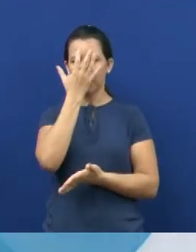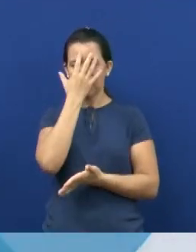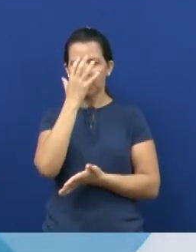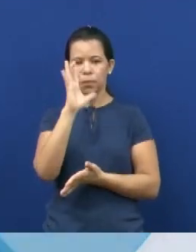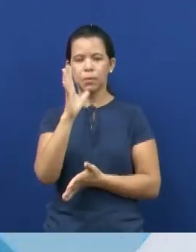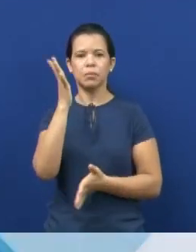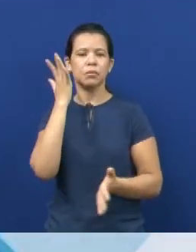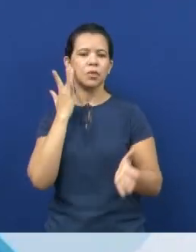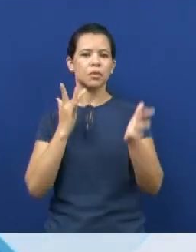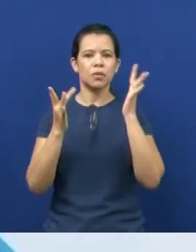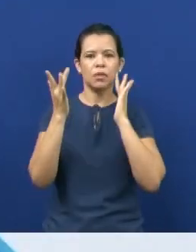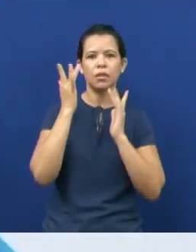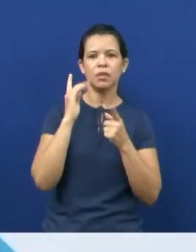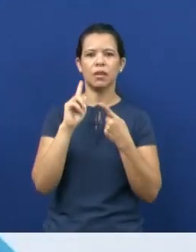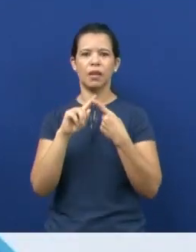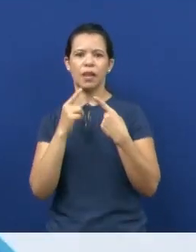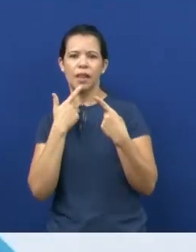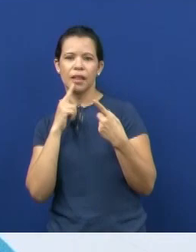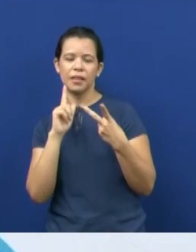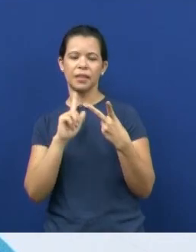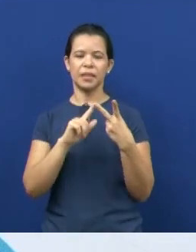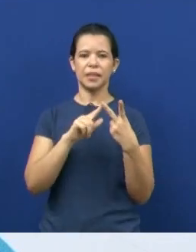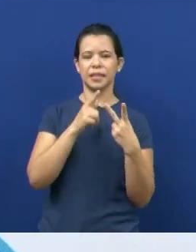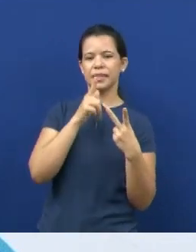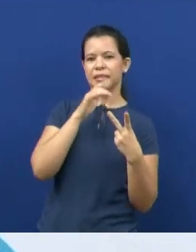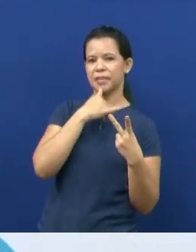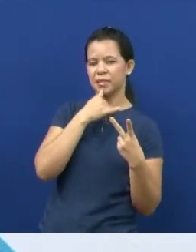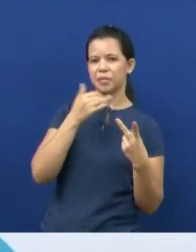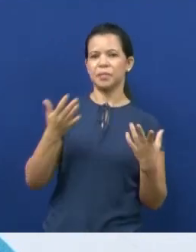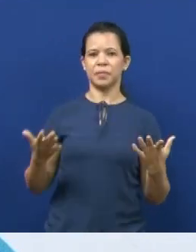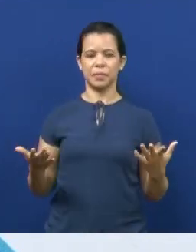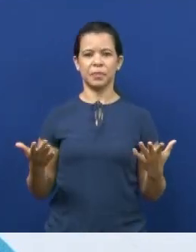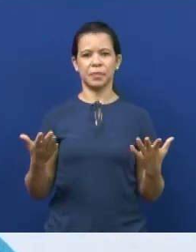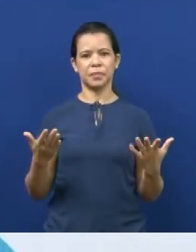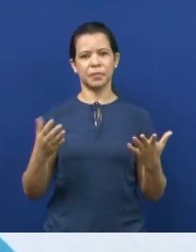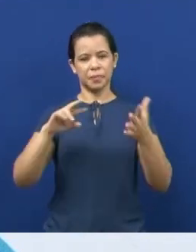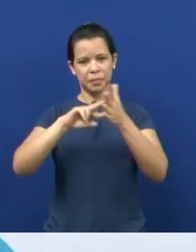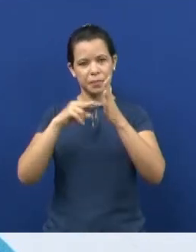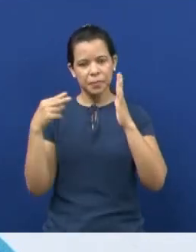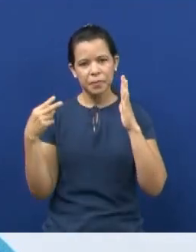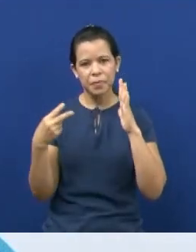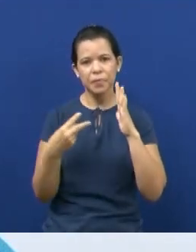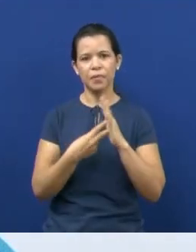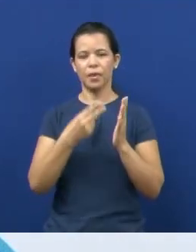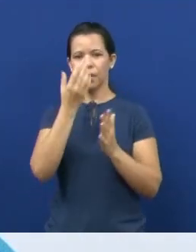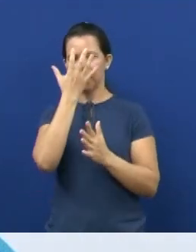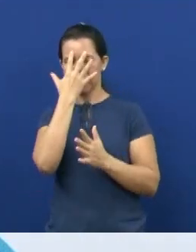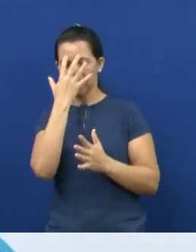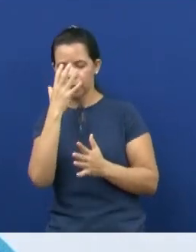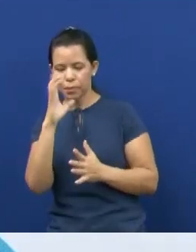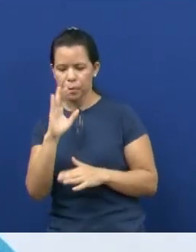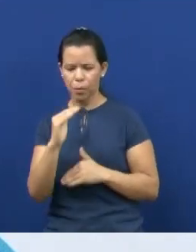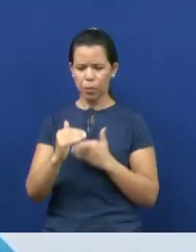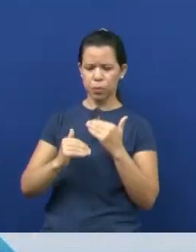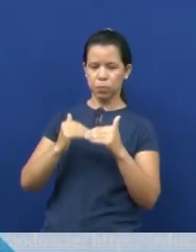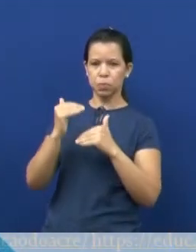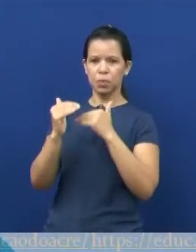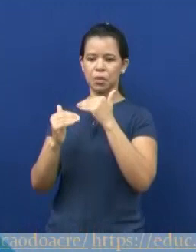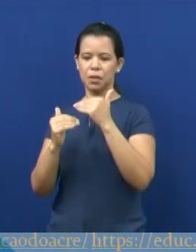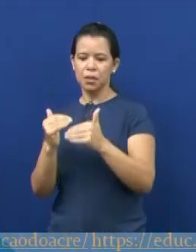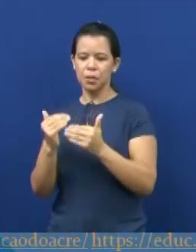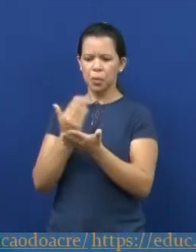época como a tragédia ea comédia ou seja as máscaras evoluíram passando de artefatos